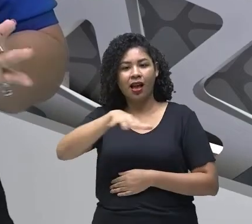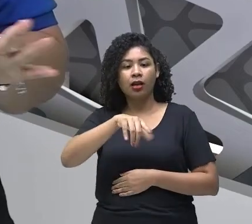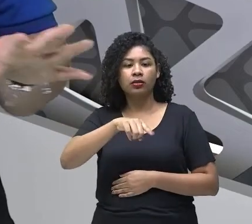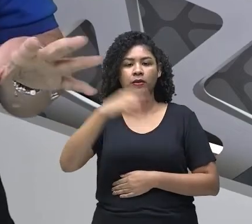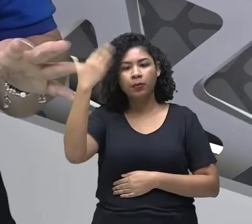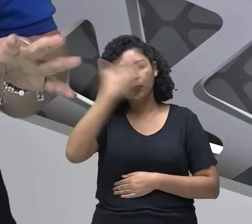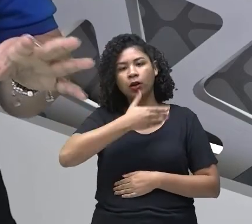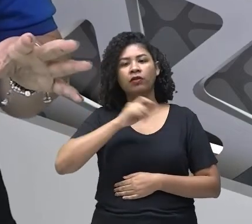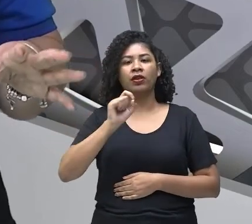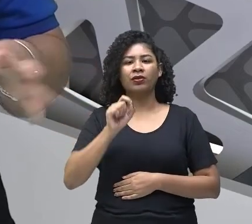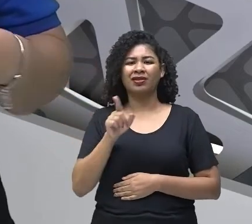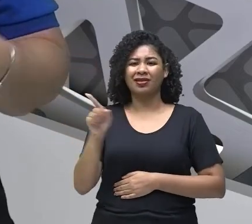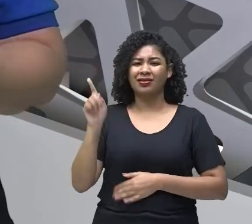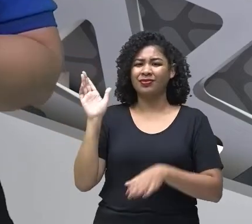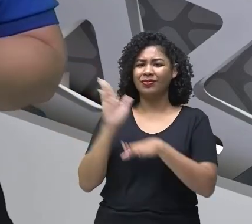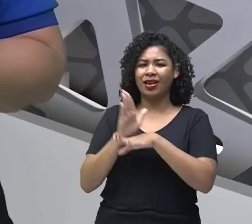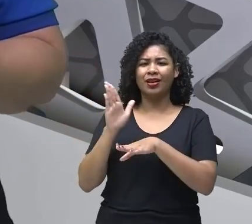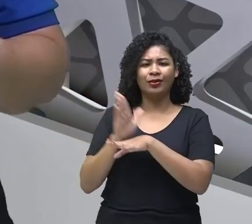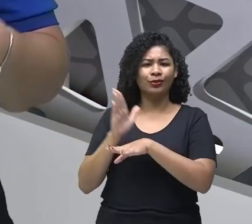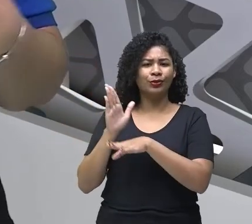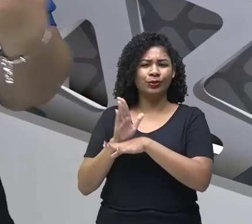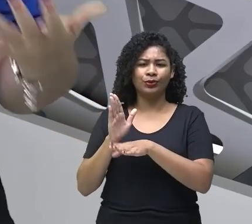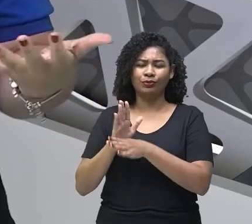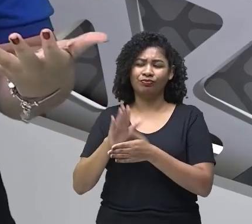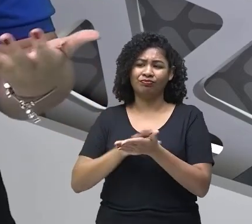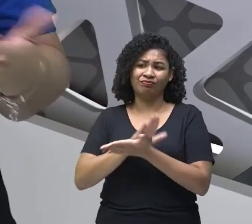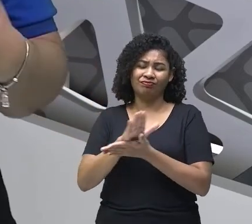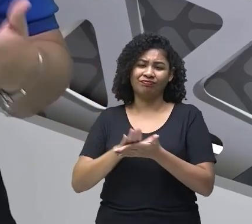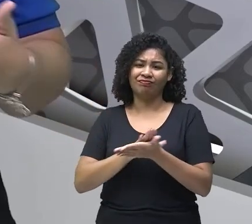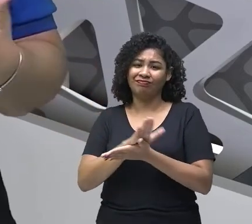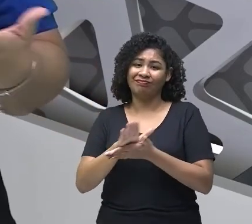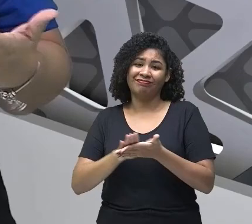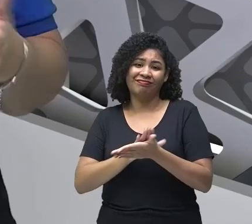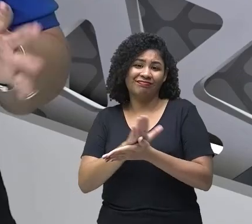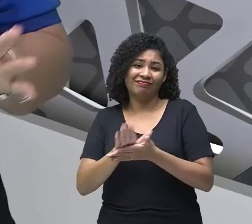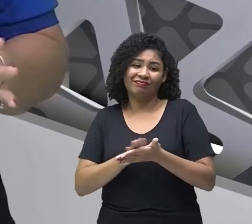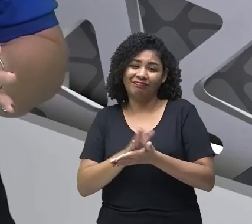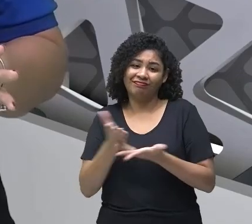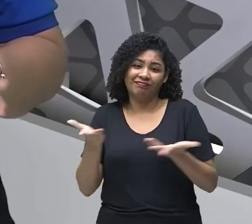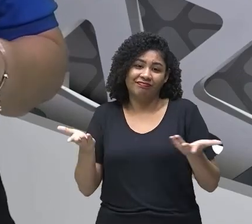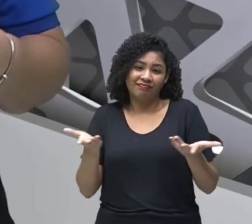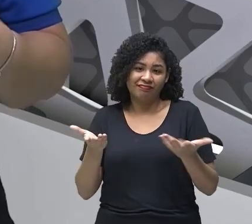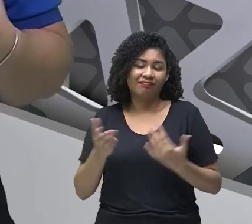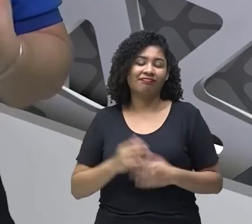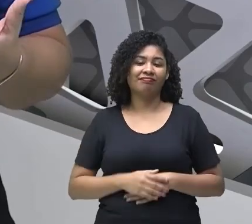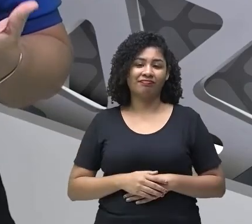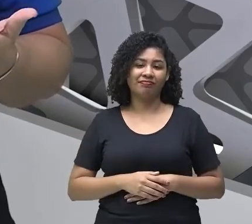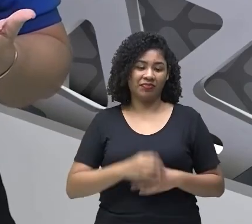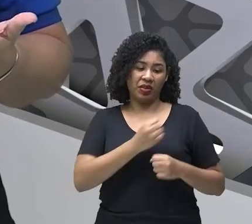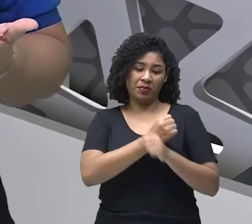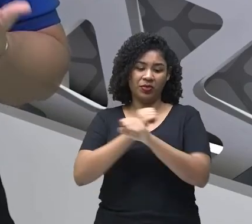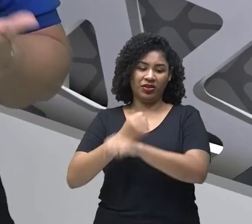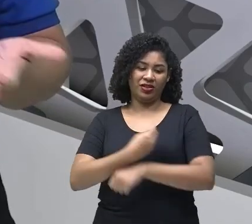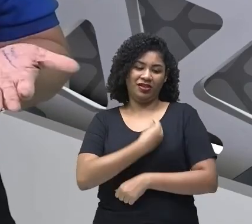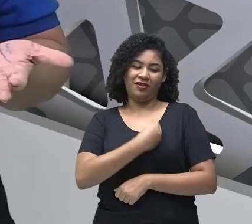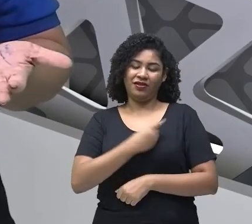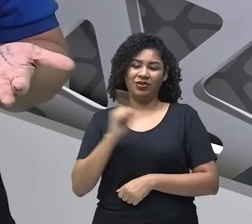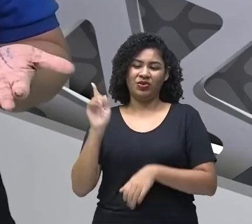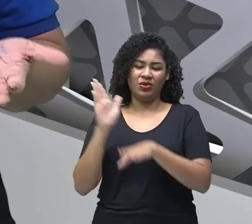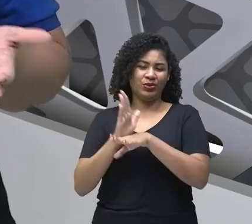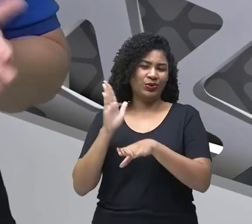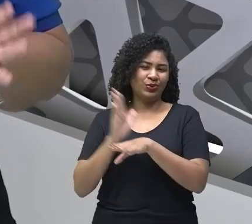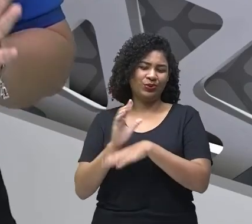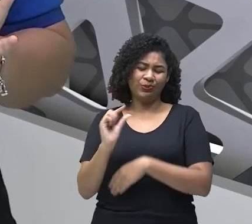registraram que isso pouco ajudou a salvar vidas, né, na manutenção da vida naquela época. Mas nós